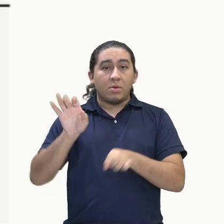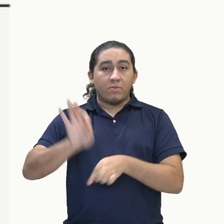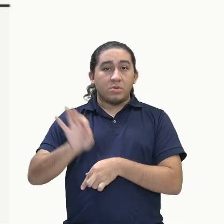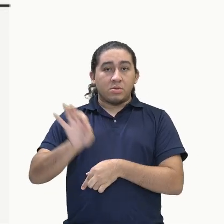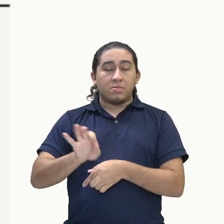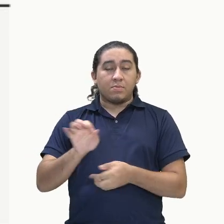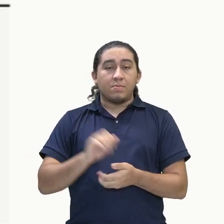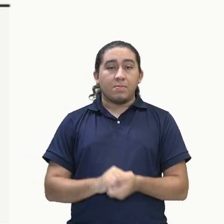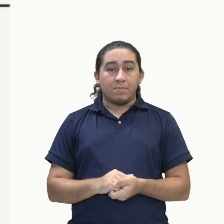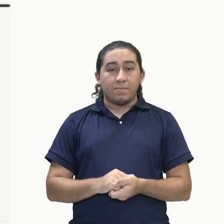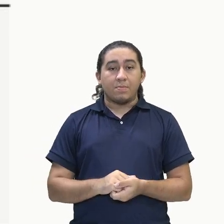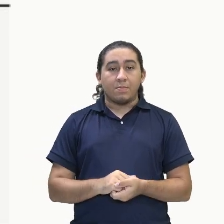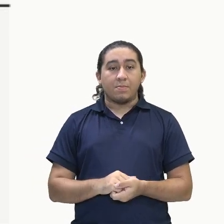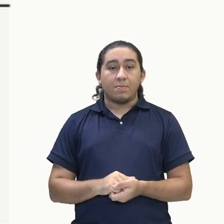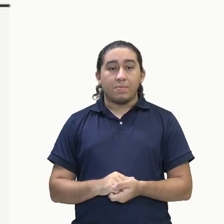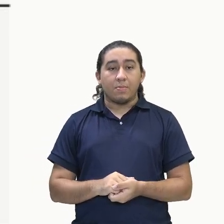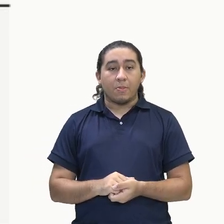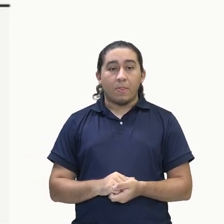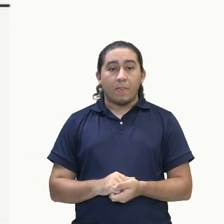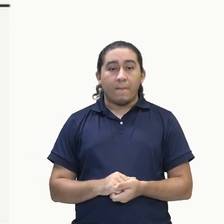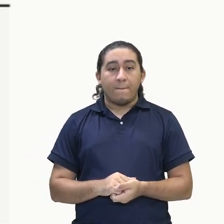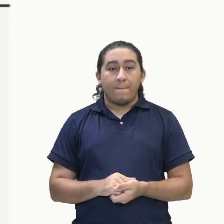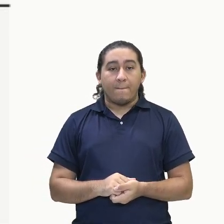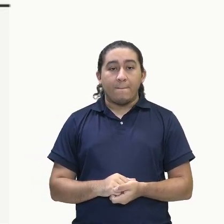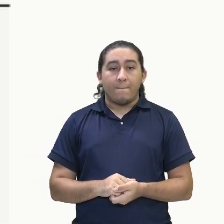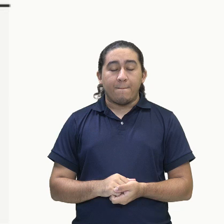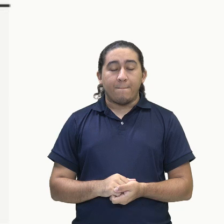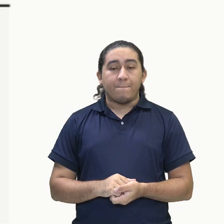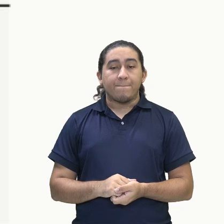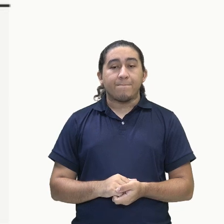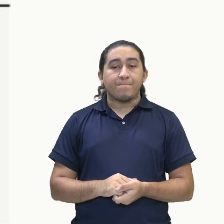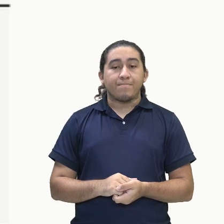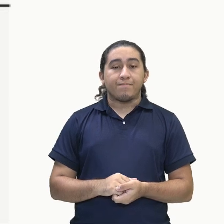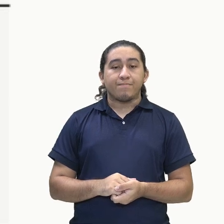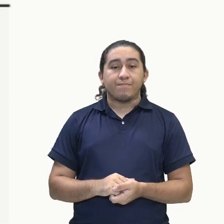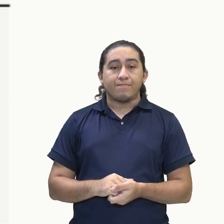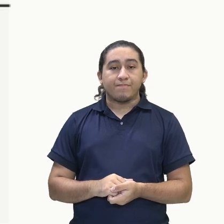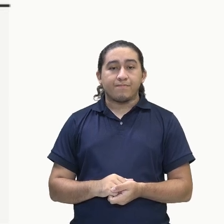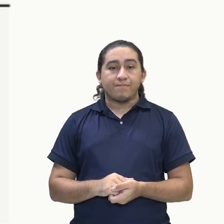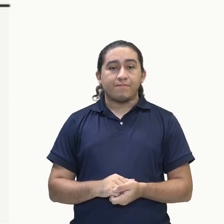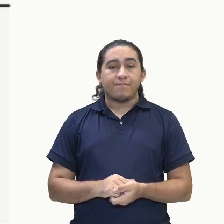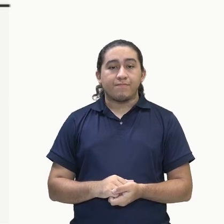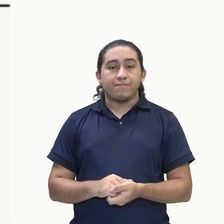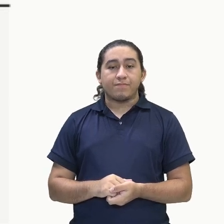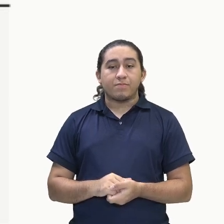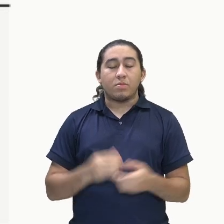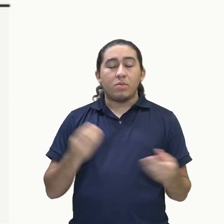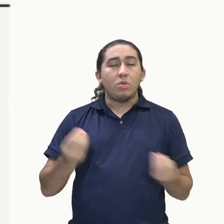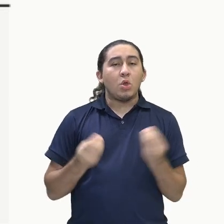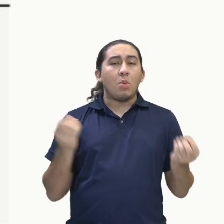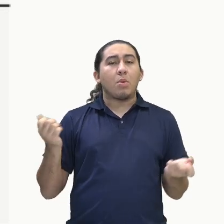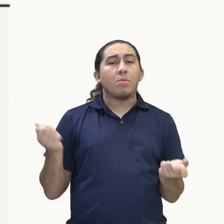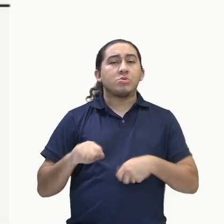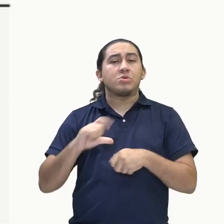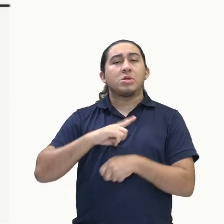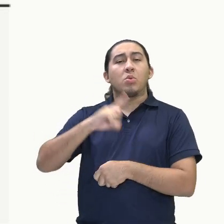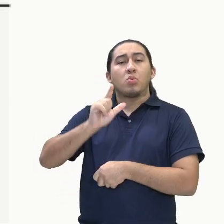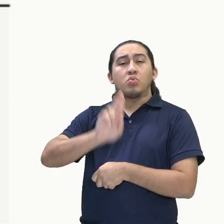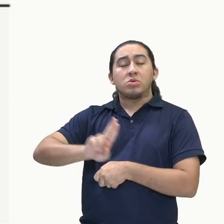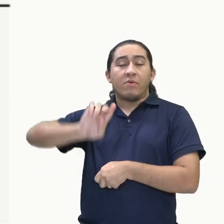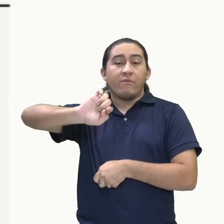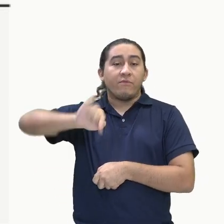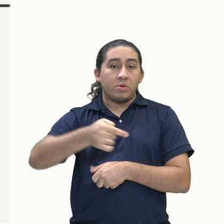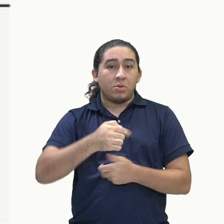de porcentagem. Beleza? Então, qual seria a forma de colocar na forma decimal, professor? Eu teria